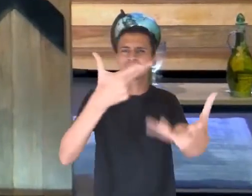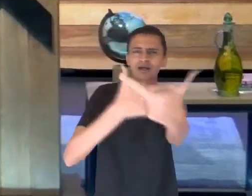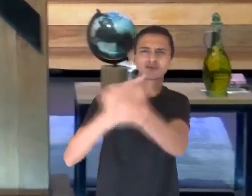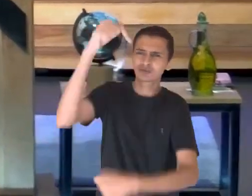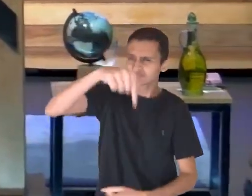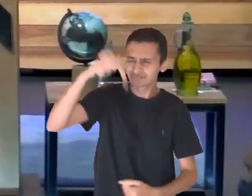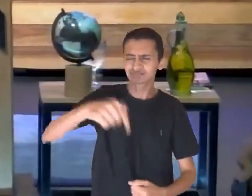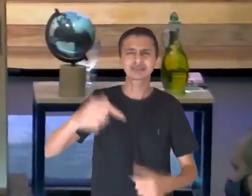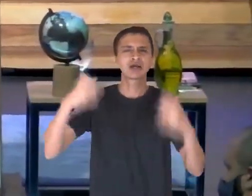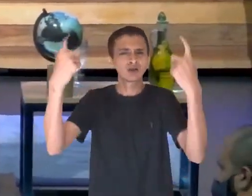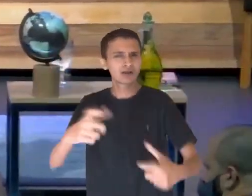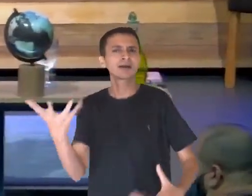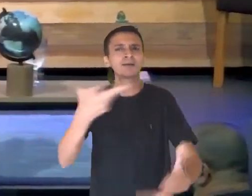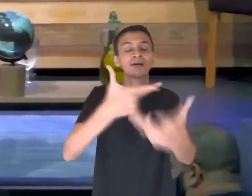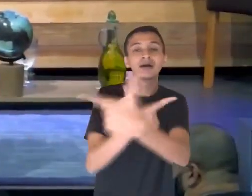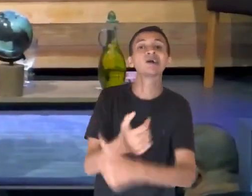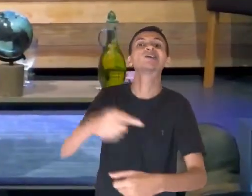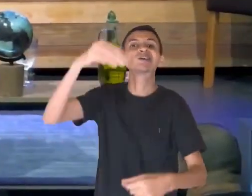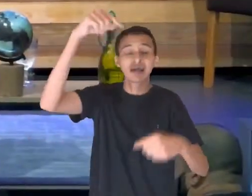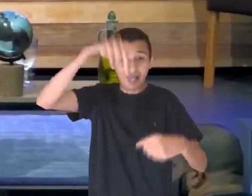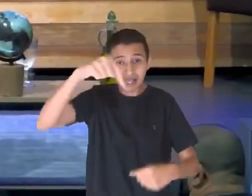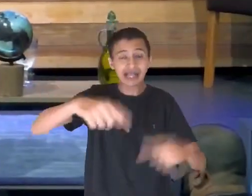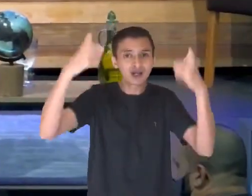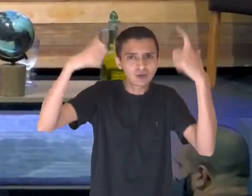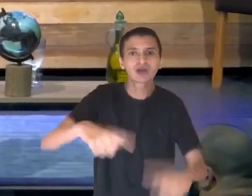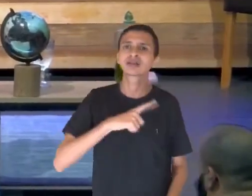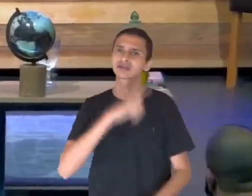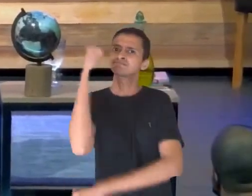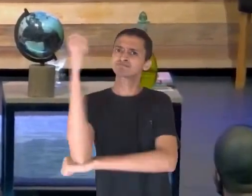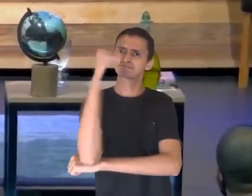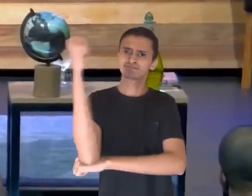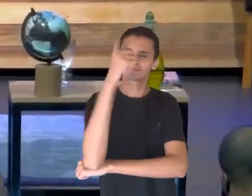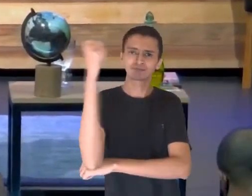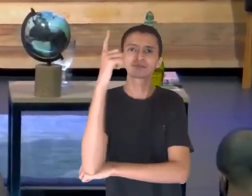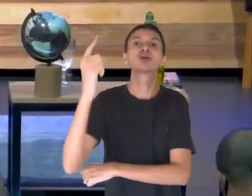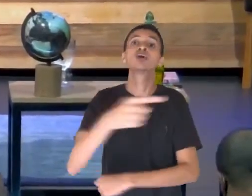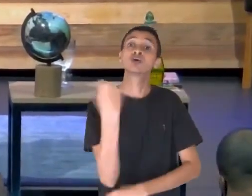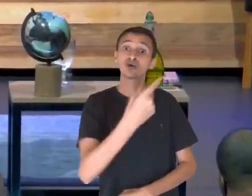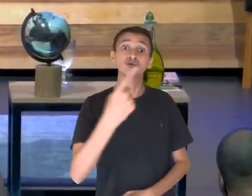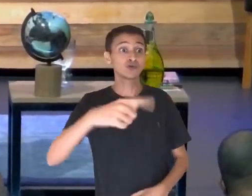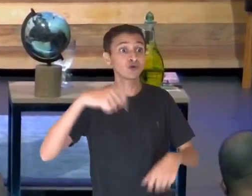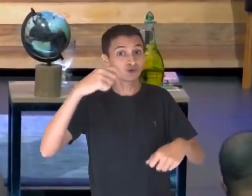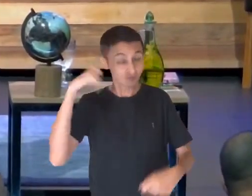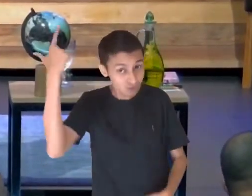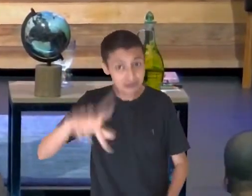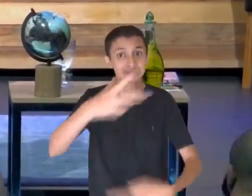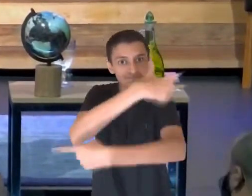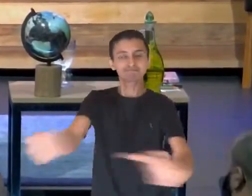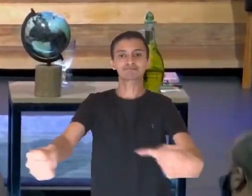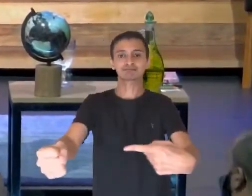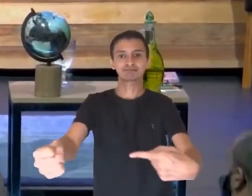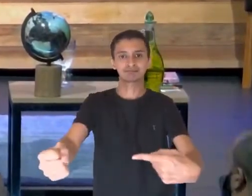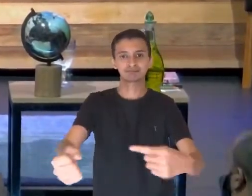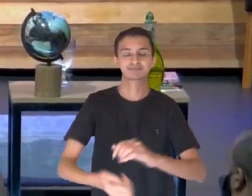para vocês que essa é terra de gigantes para gigantes.